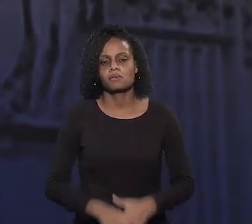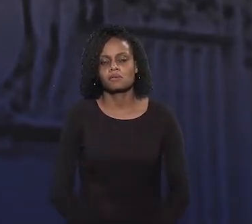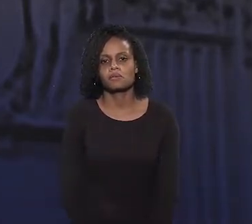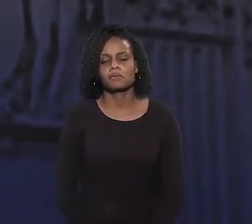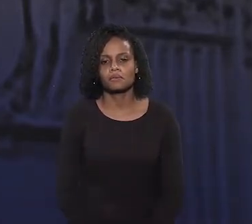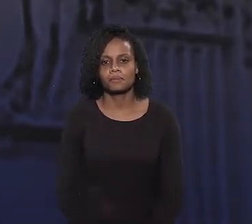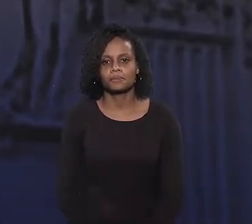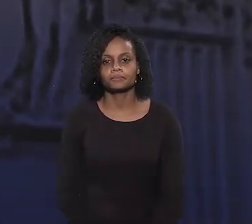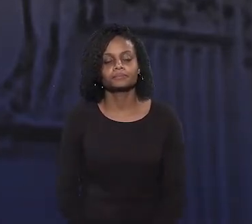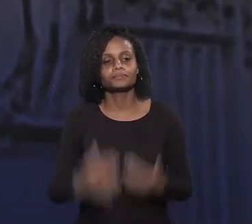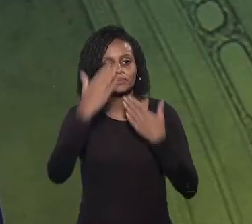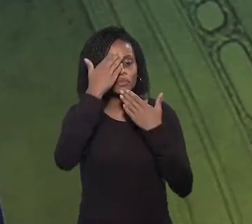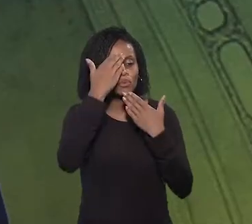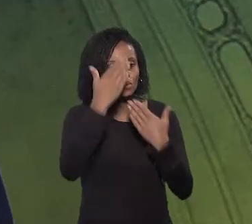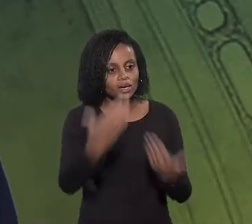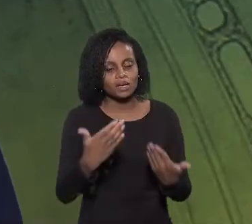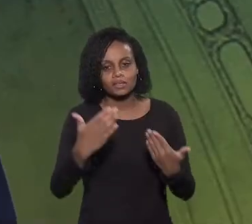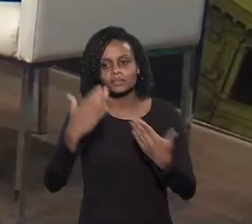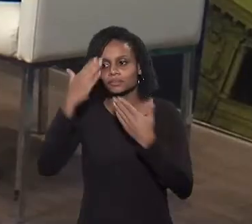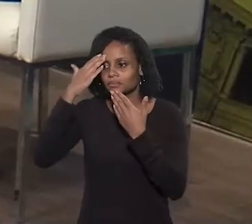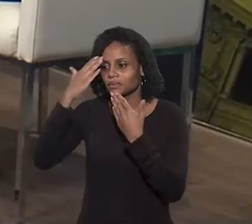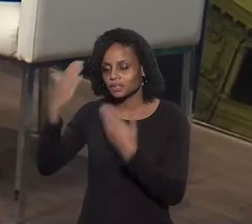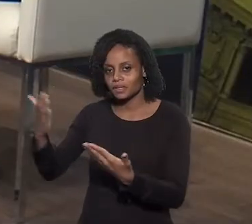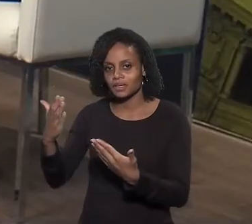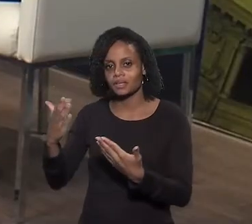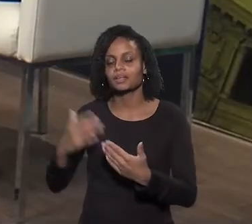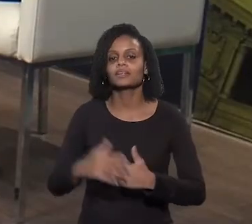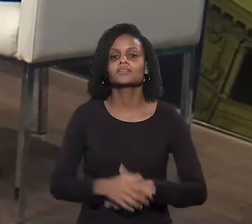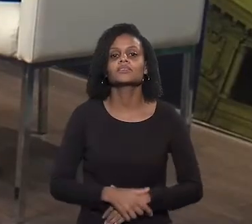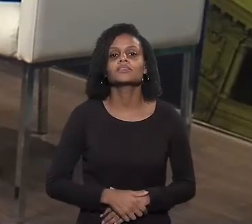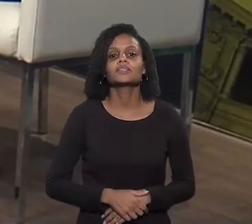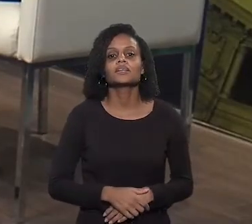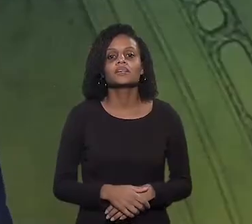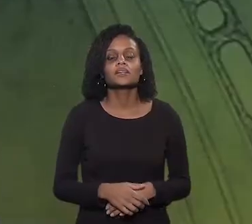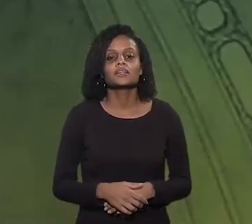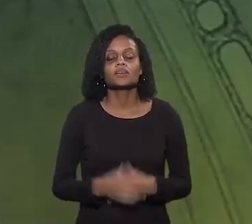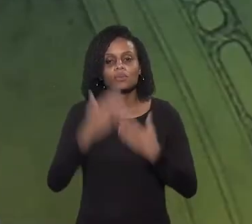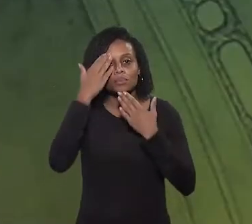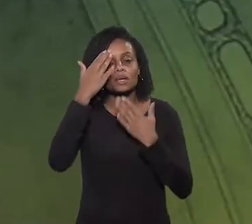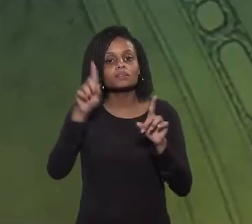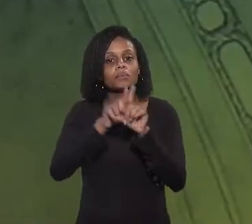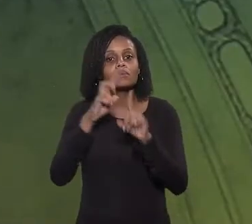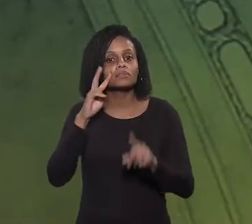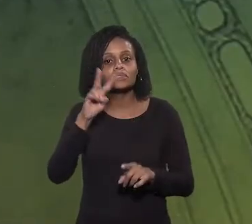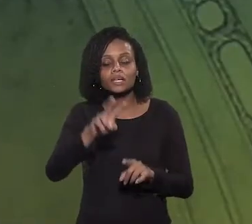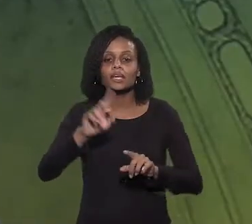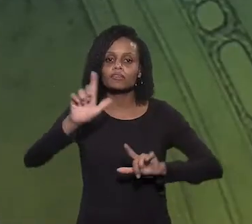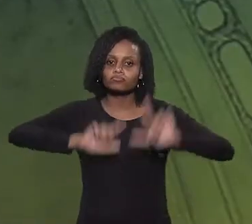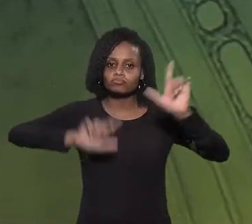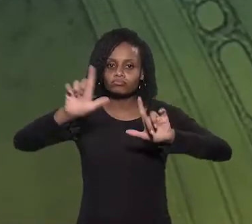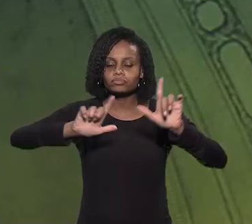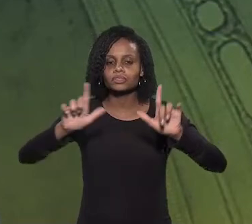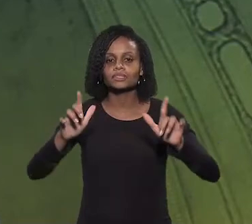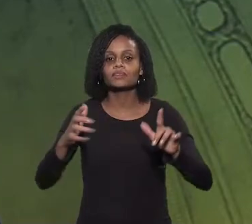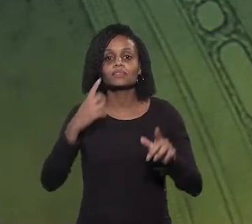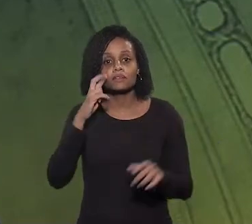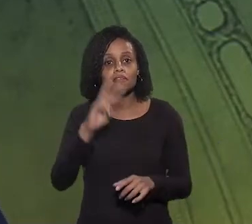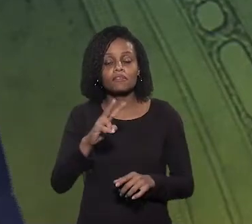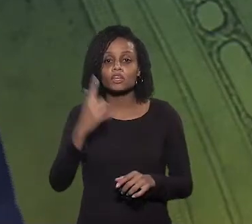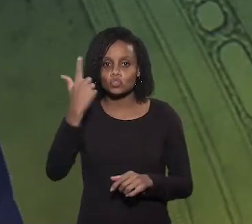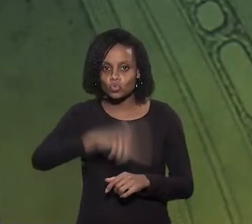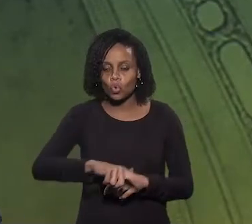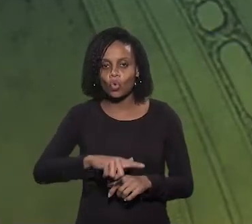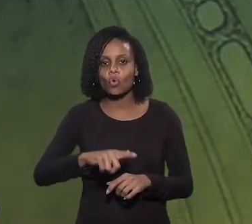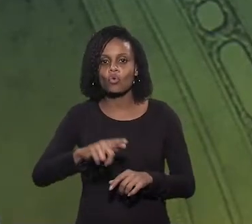este tipo de terapia. Obrigada. Obrigada, Alexandre. Obrigada, deputado. Obrigada também a você que nos acompanhou. Para